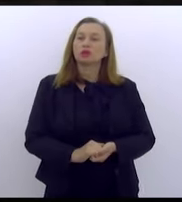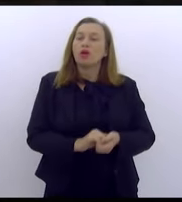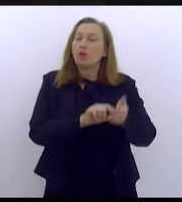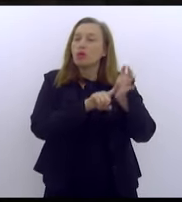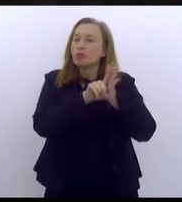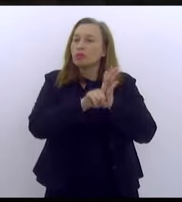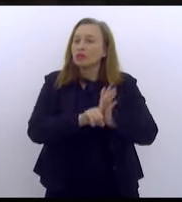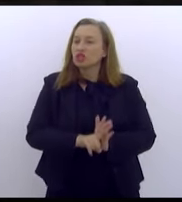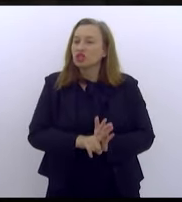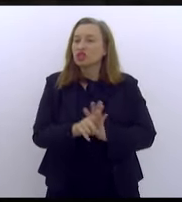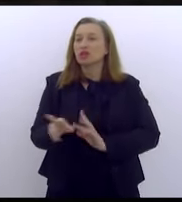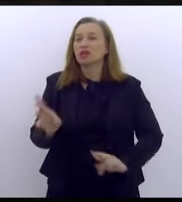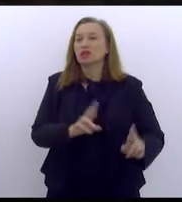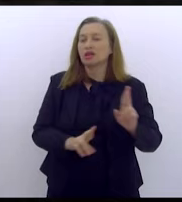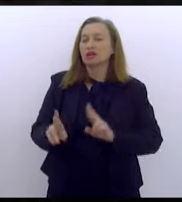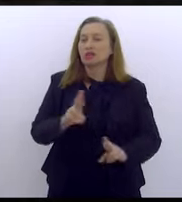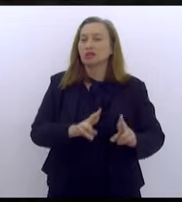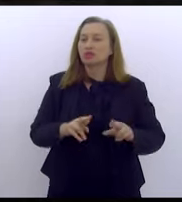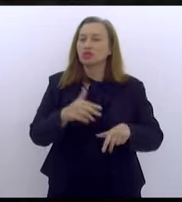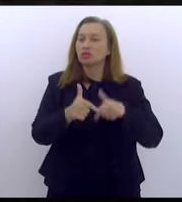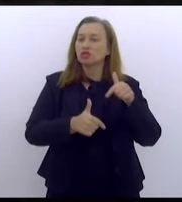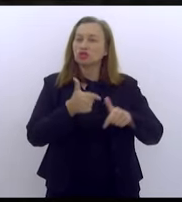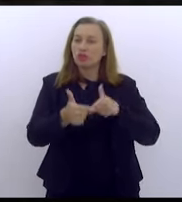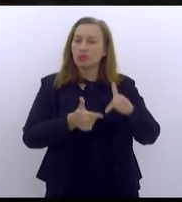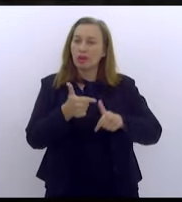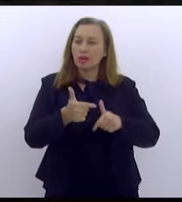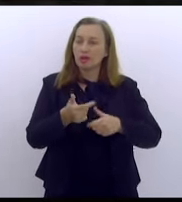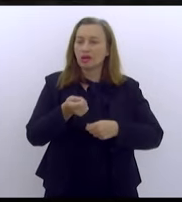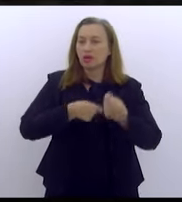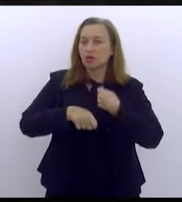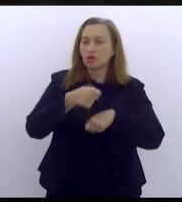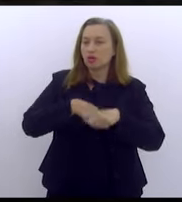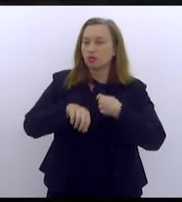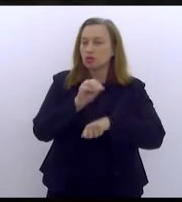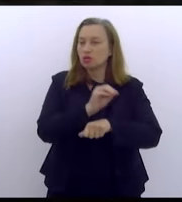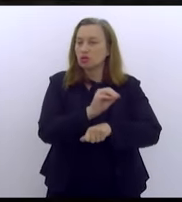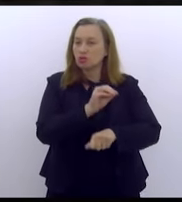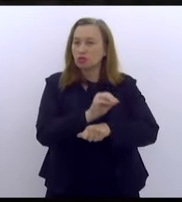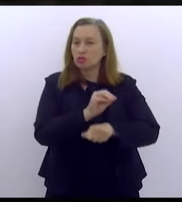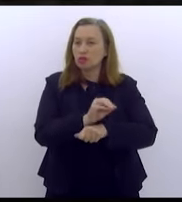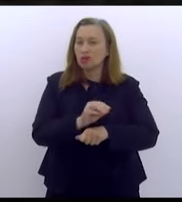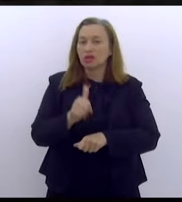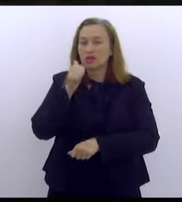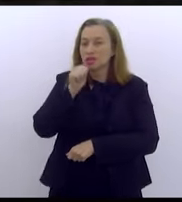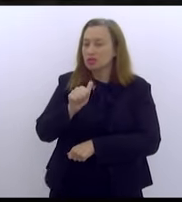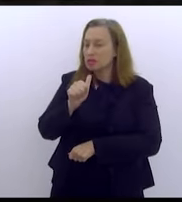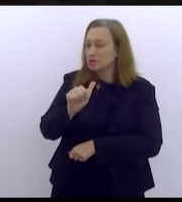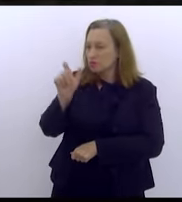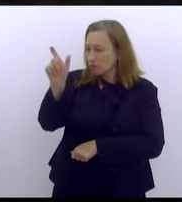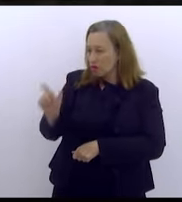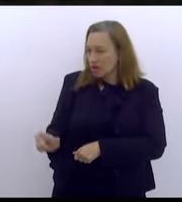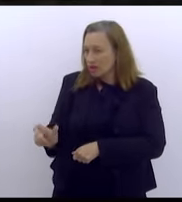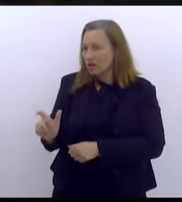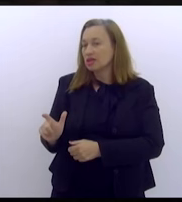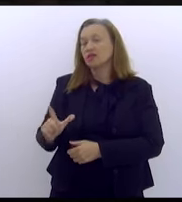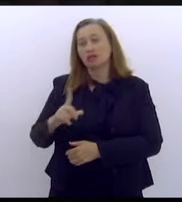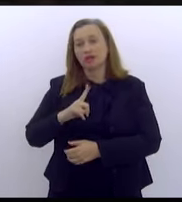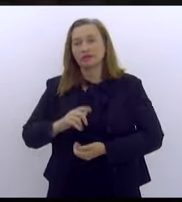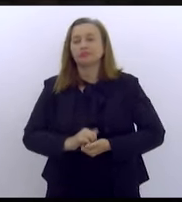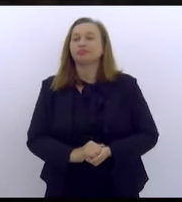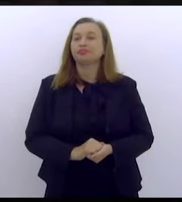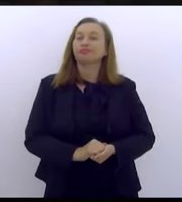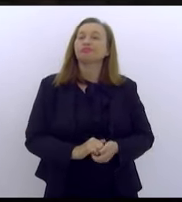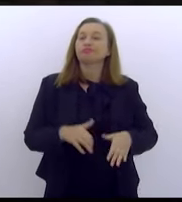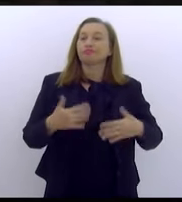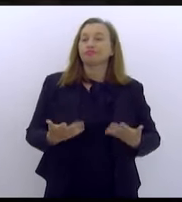pesquisa relacionada aos trabalhos e à economia do cuidado que essas mulheres muitas vezes têm. E aí,